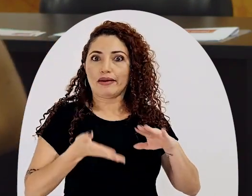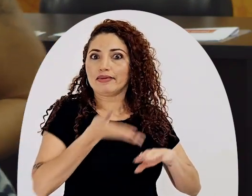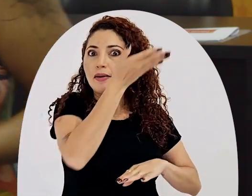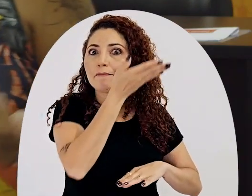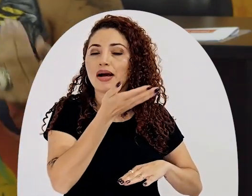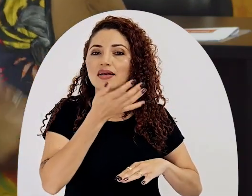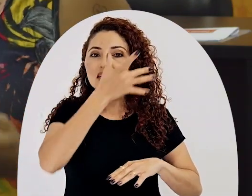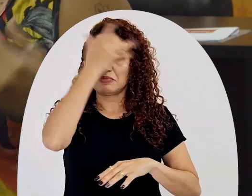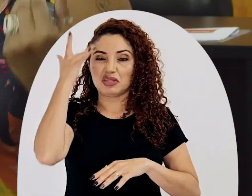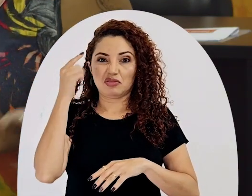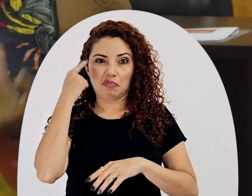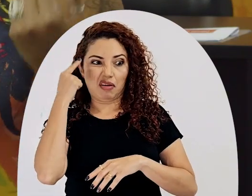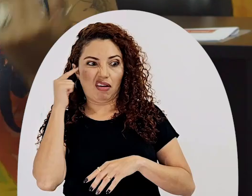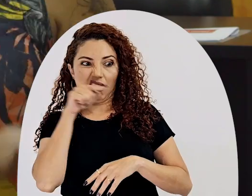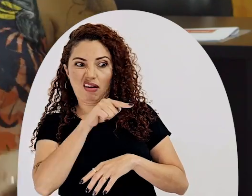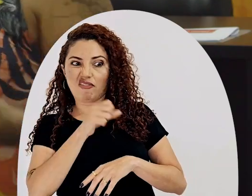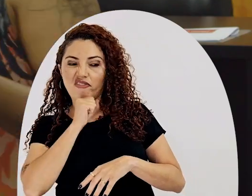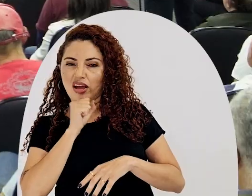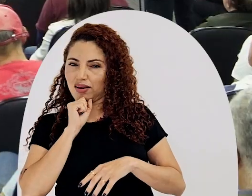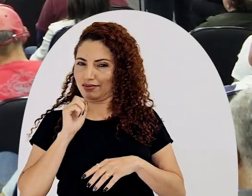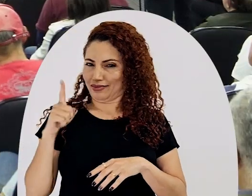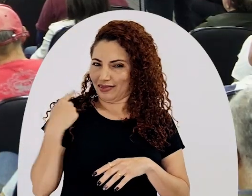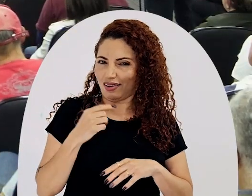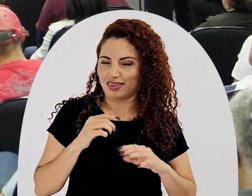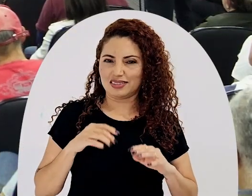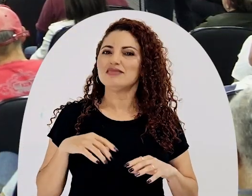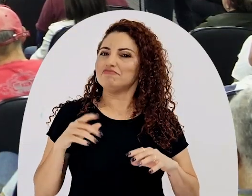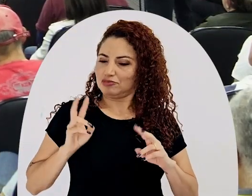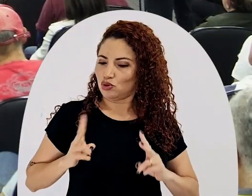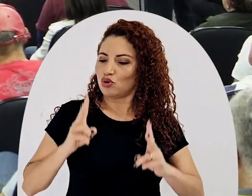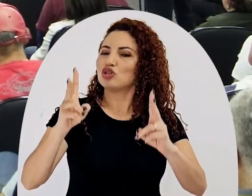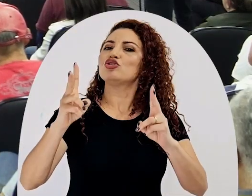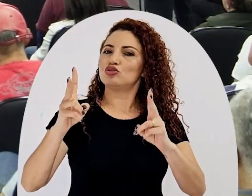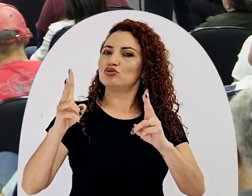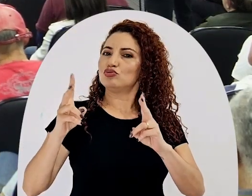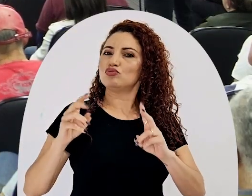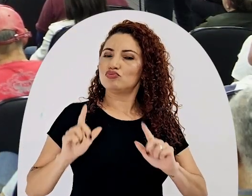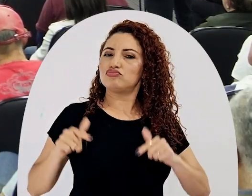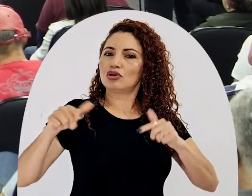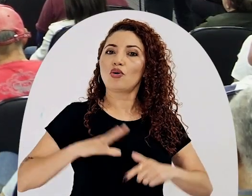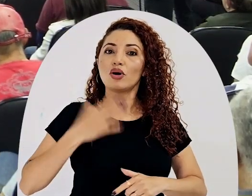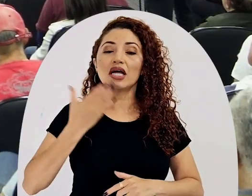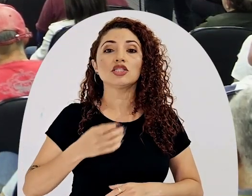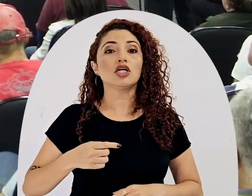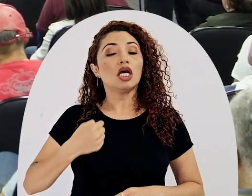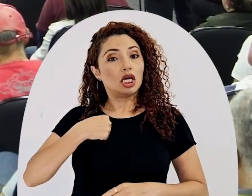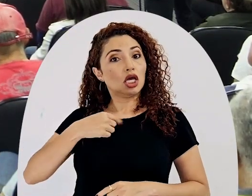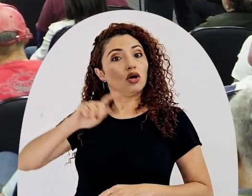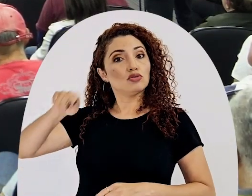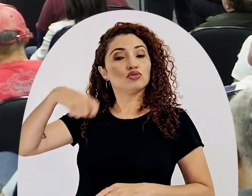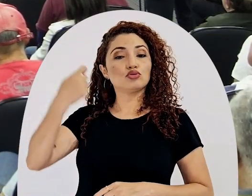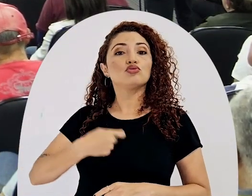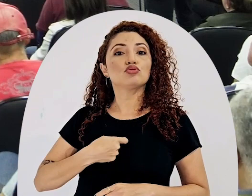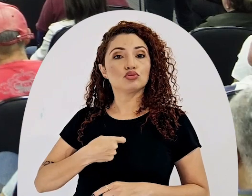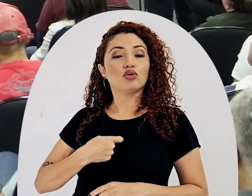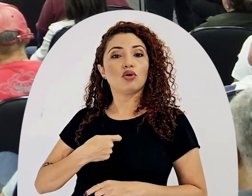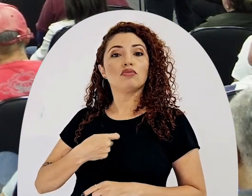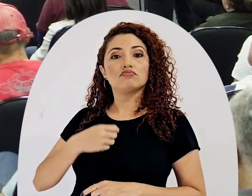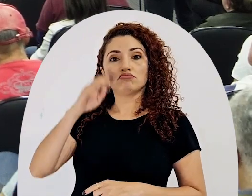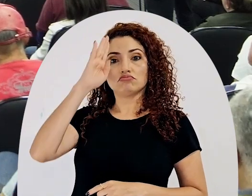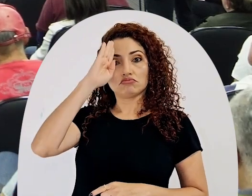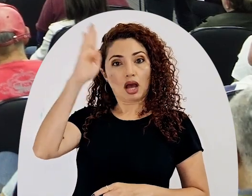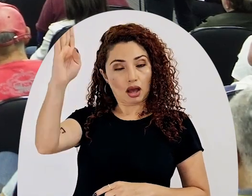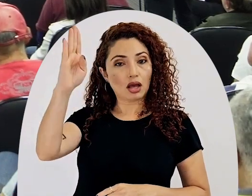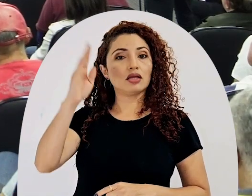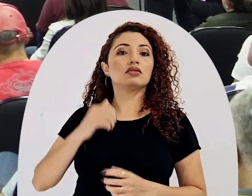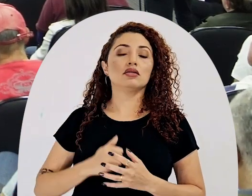energia. Sou uma mulher heterossexual, cisgênera, atendo pelos pronomes ela, dela. Adoro um